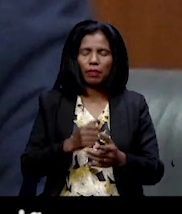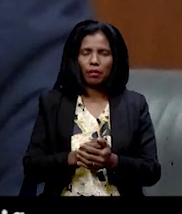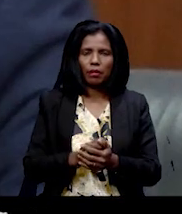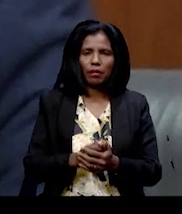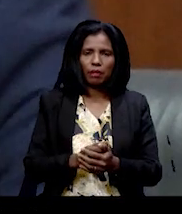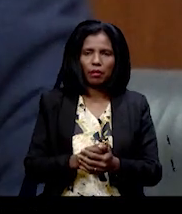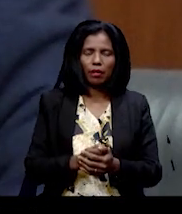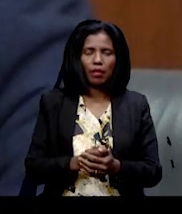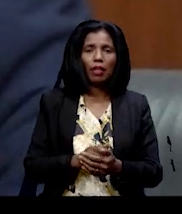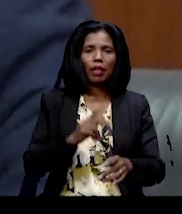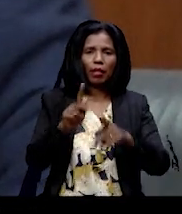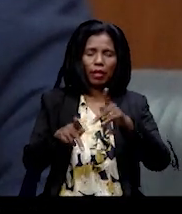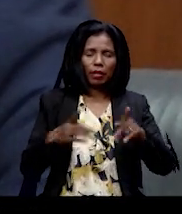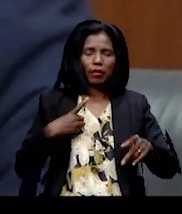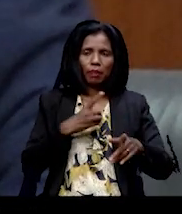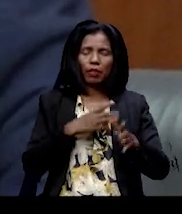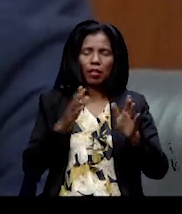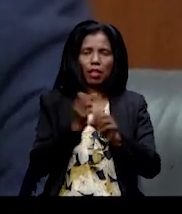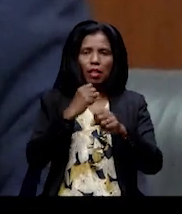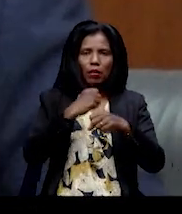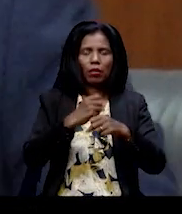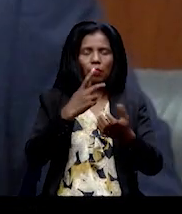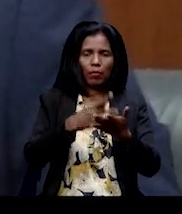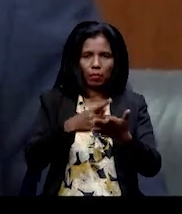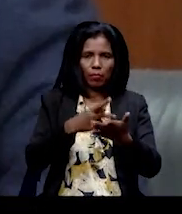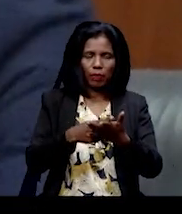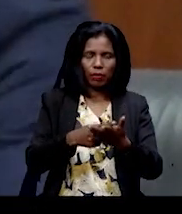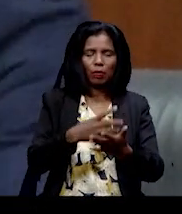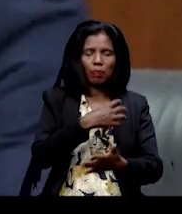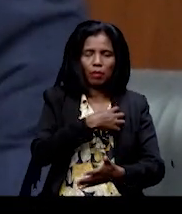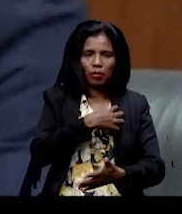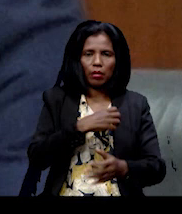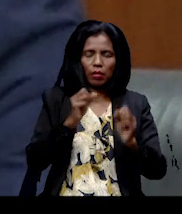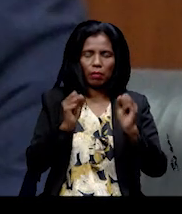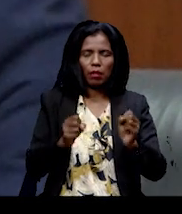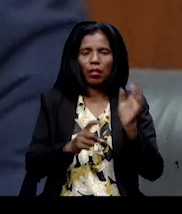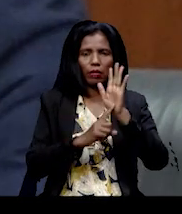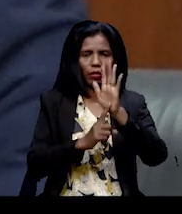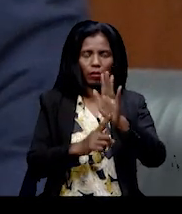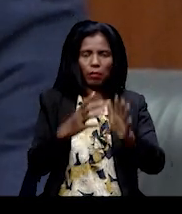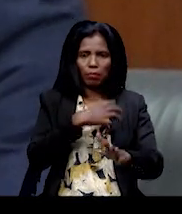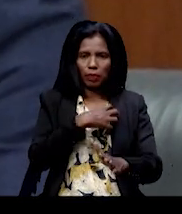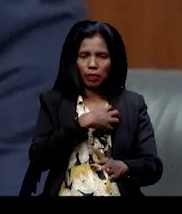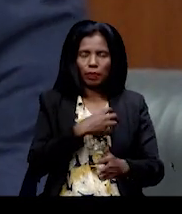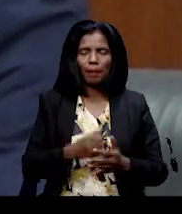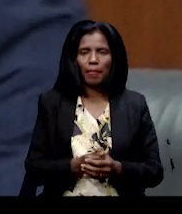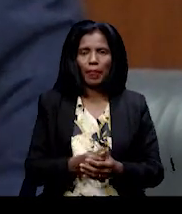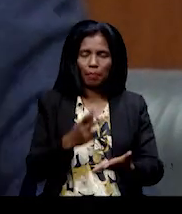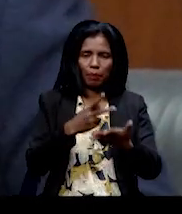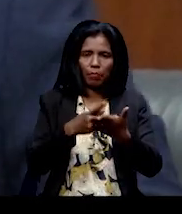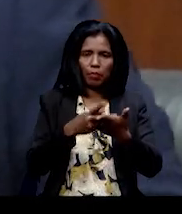proponente serne be maka halo na proposta ba IHPentel pala halo adisional Bapentel e proposa